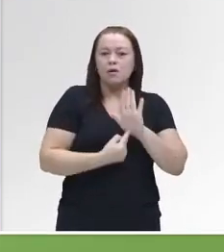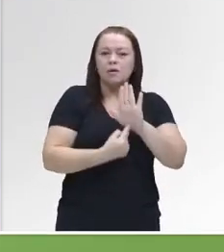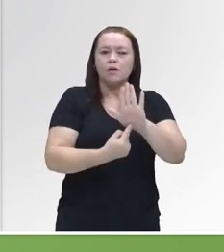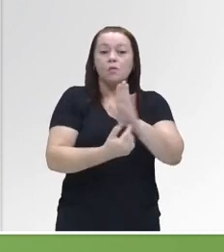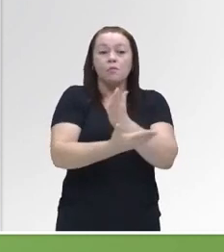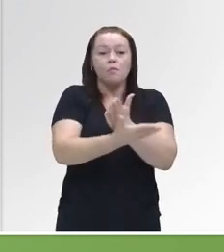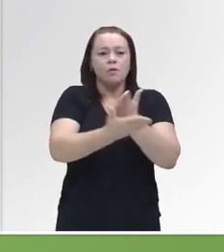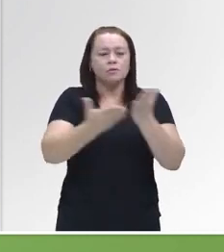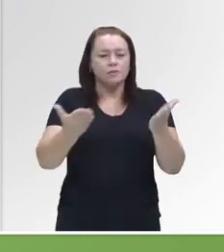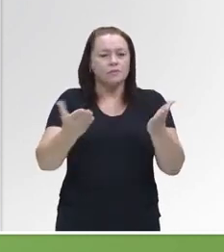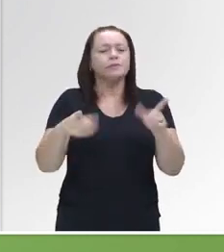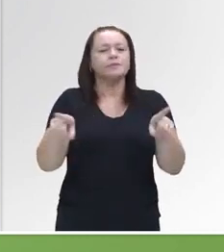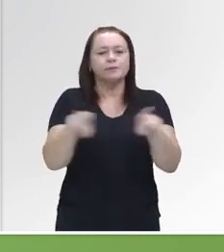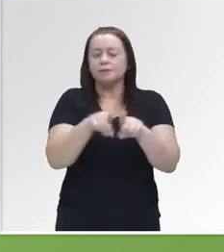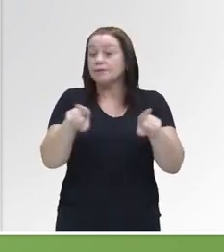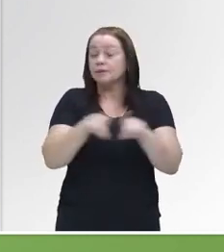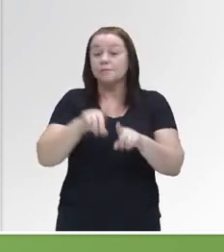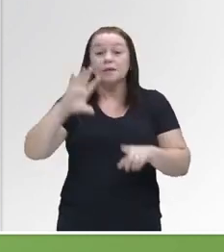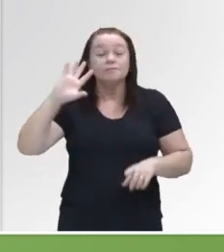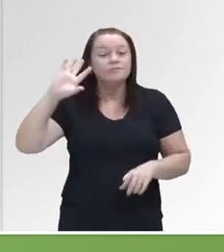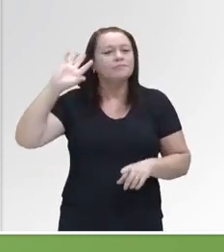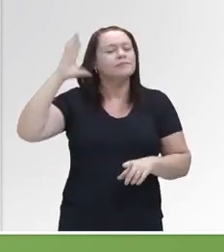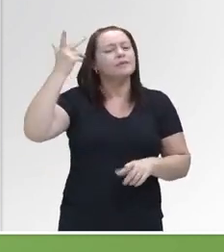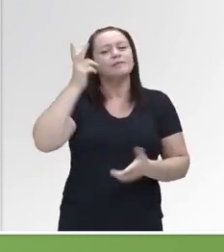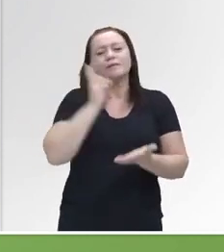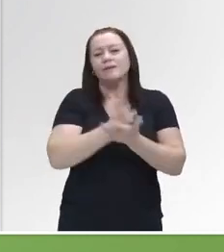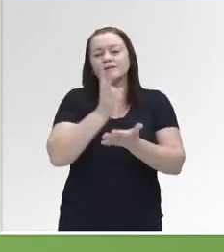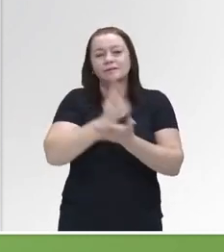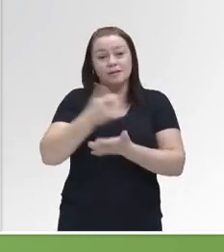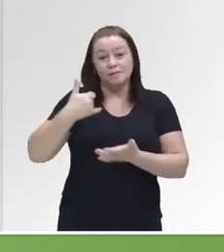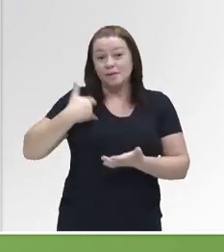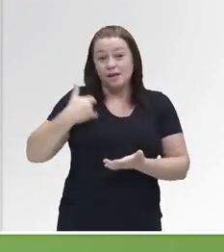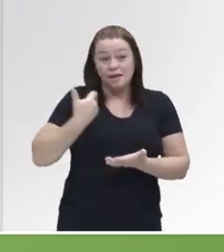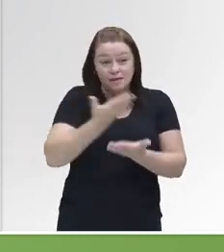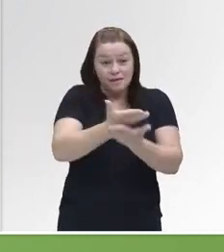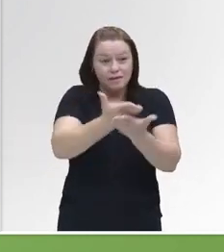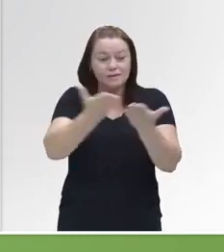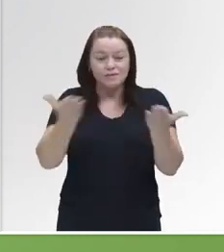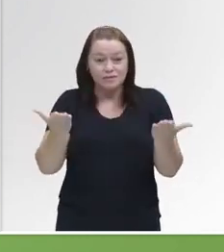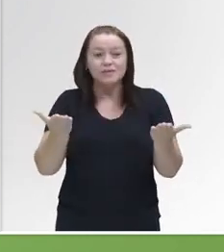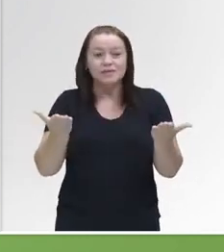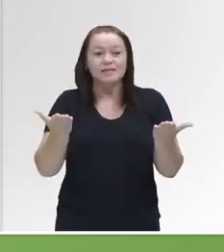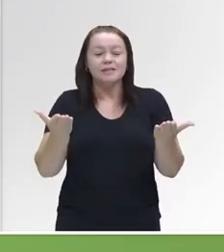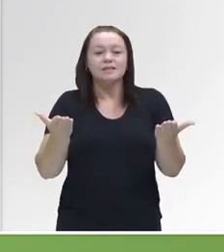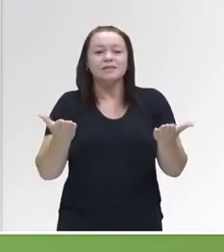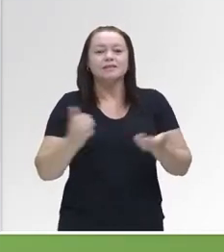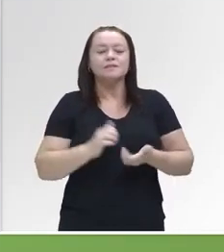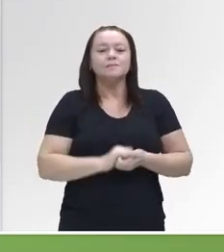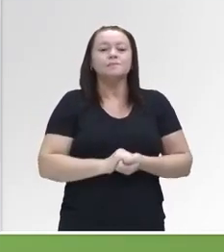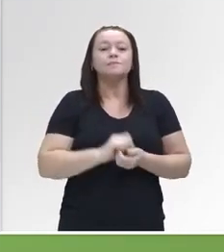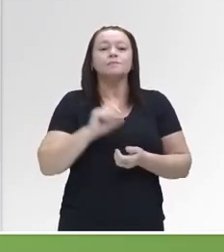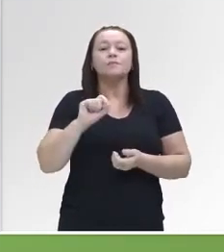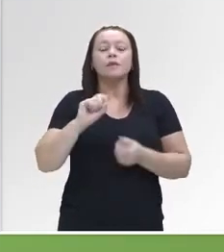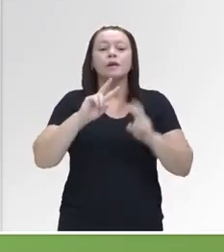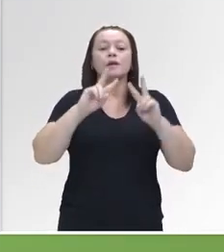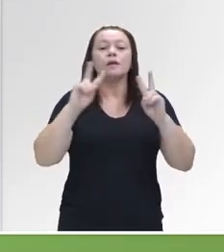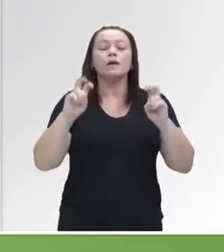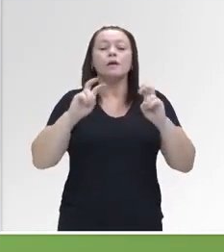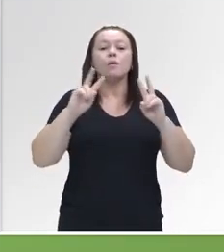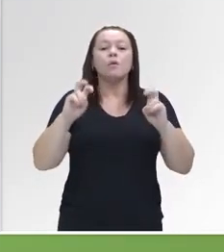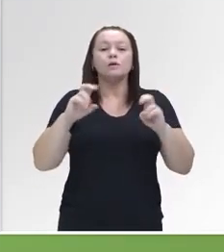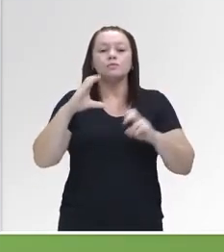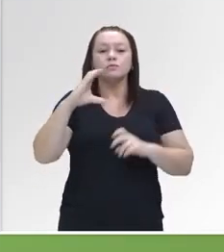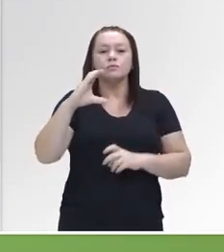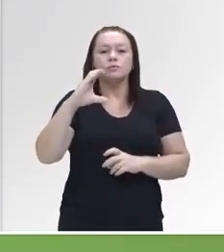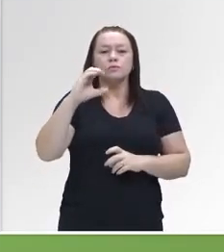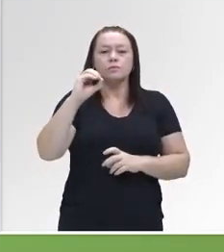muito frequente, às vezes na idade mesmo de vocês, é a questão sobre a convulsão que a